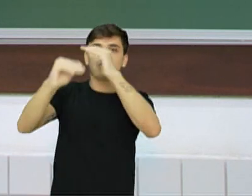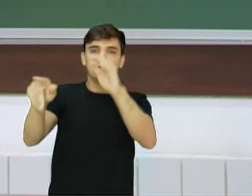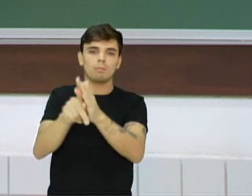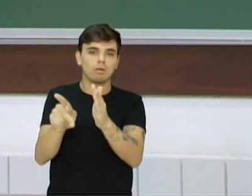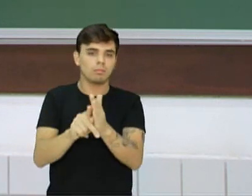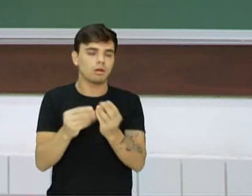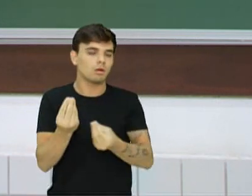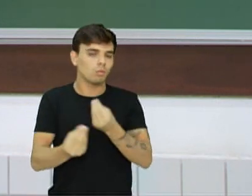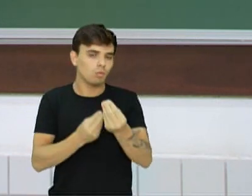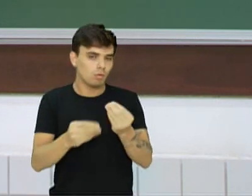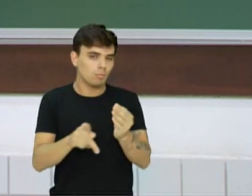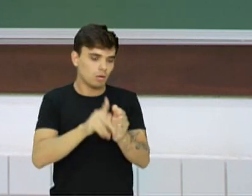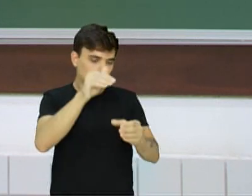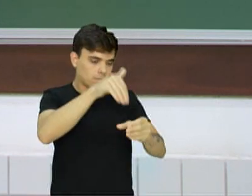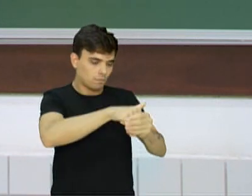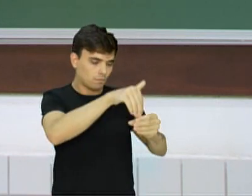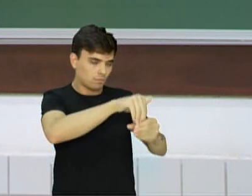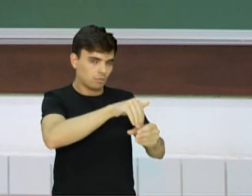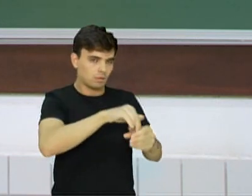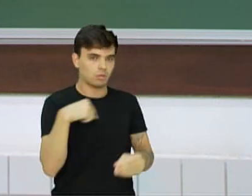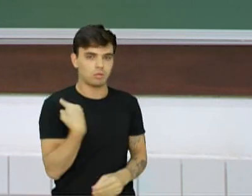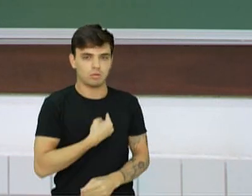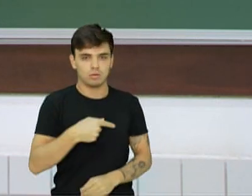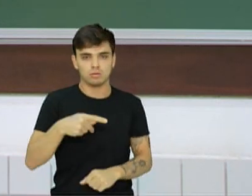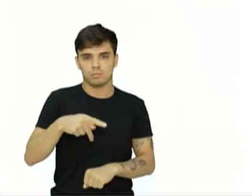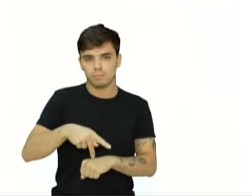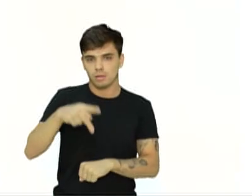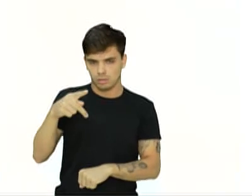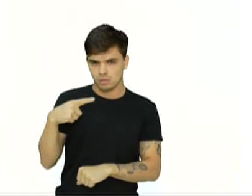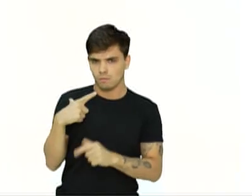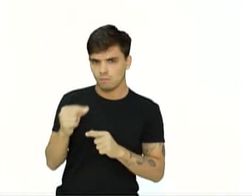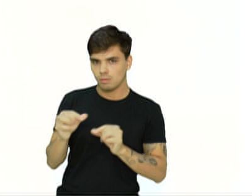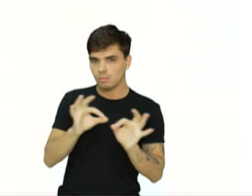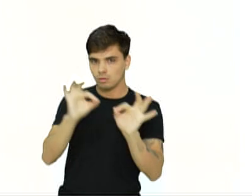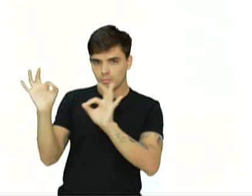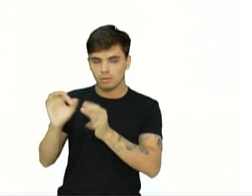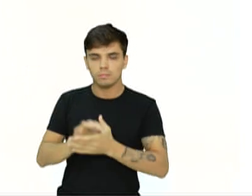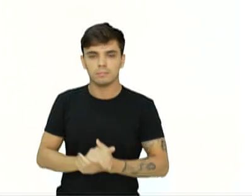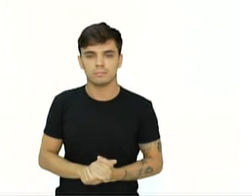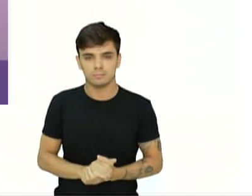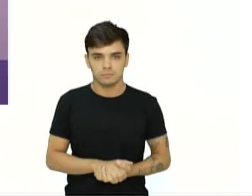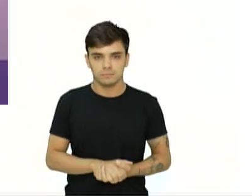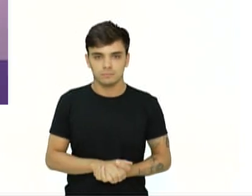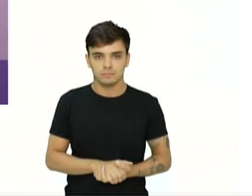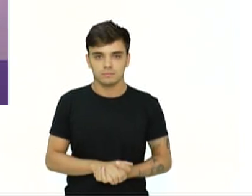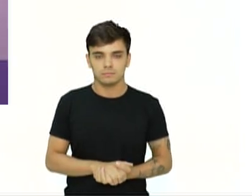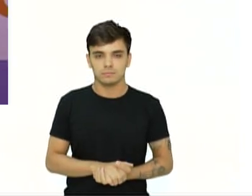do processo de eleição no nosso país. Vamos acompanhar?